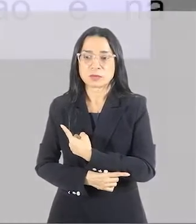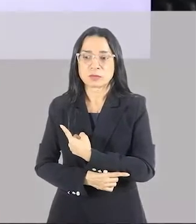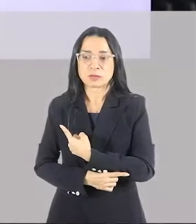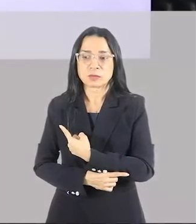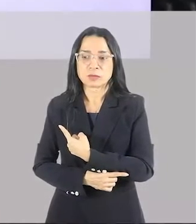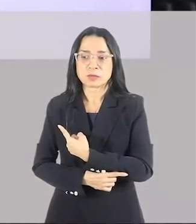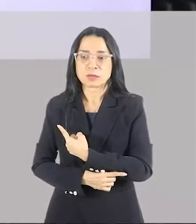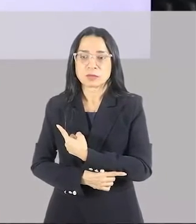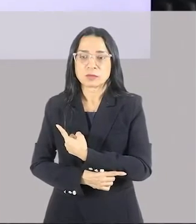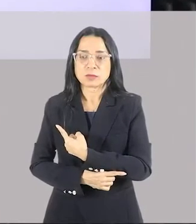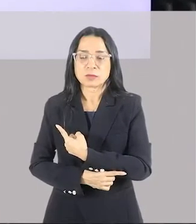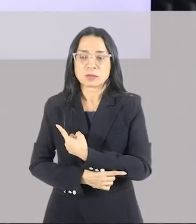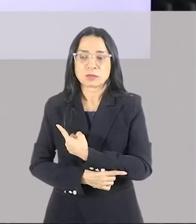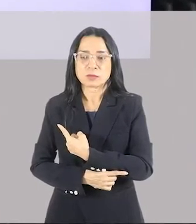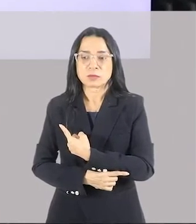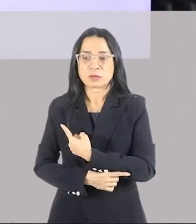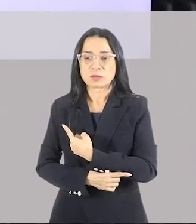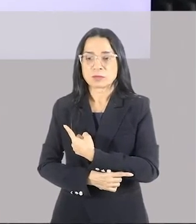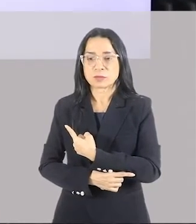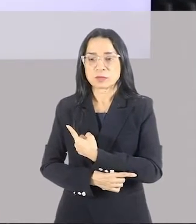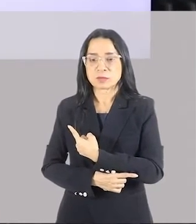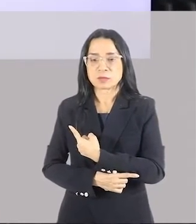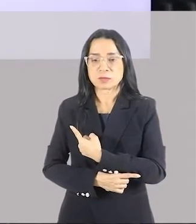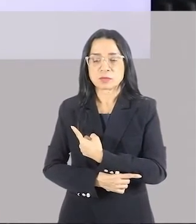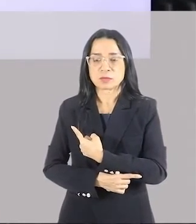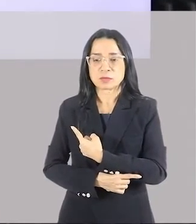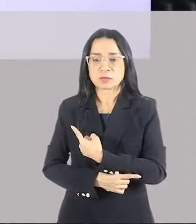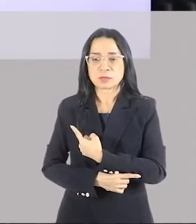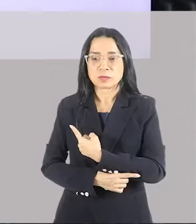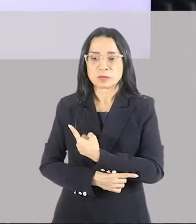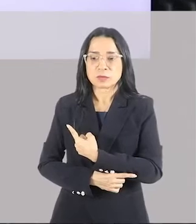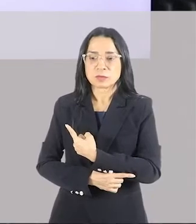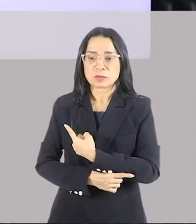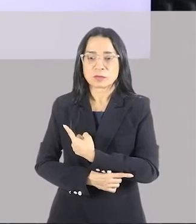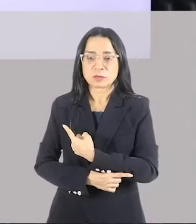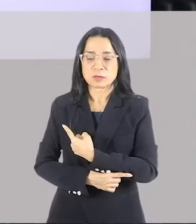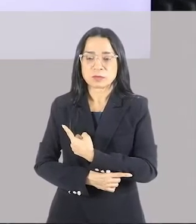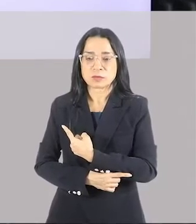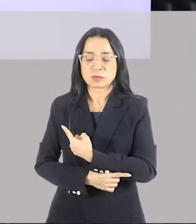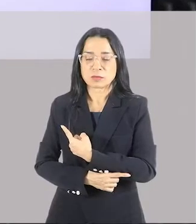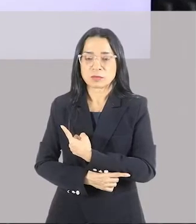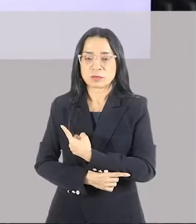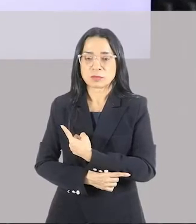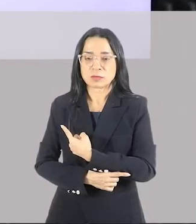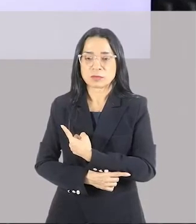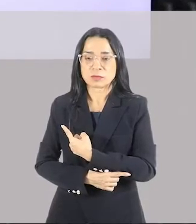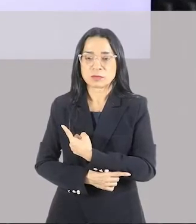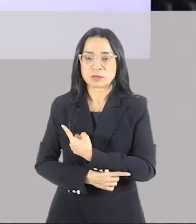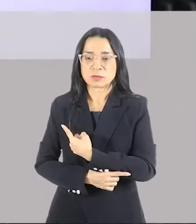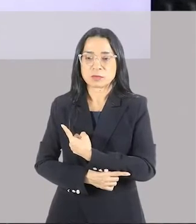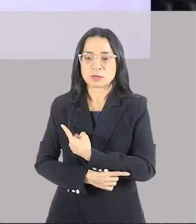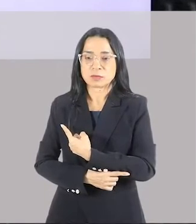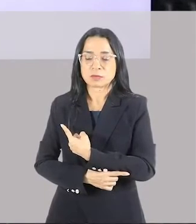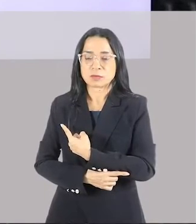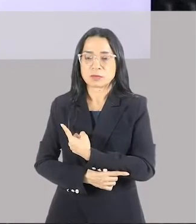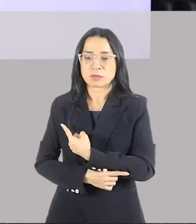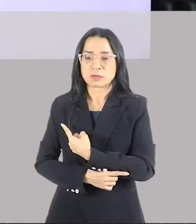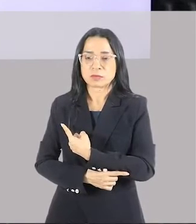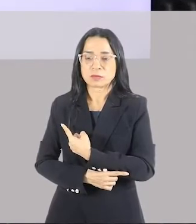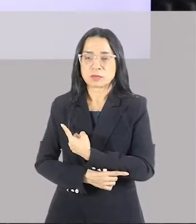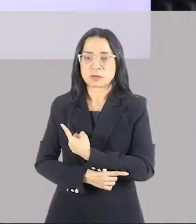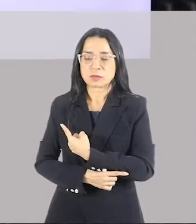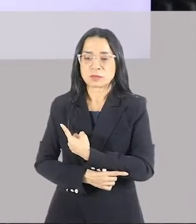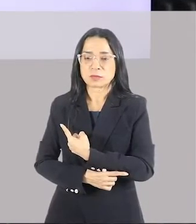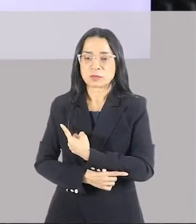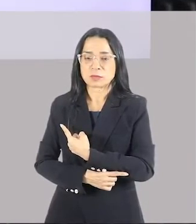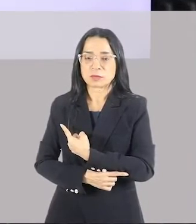precário e discricionário. Através deste instituto, o poder público consente que o particular realize determinada atividade que não